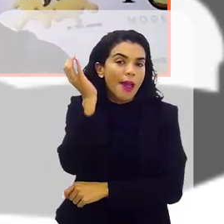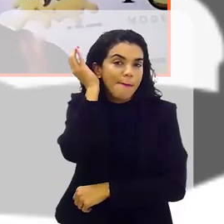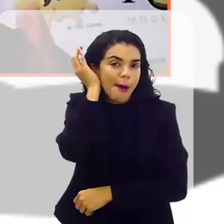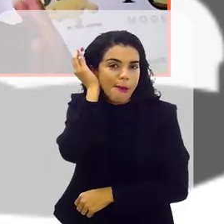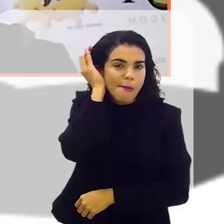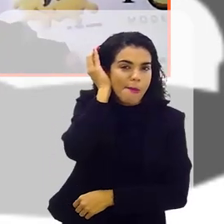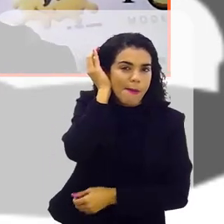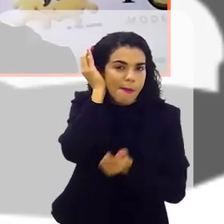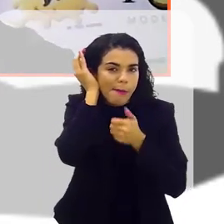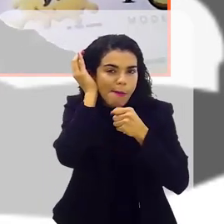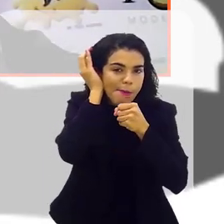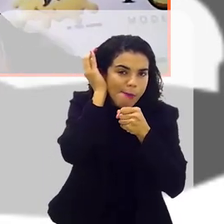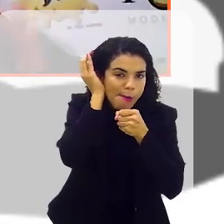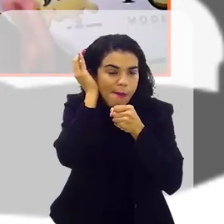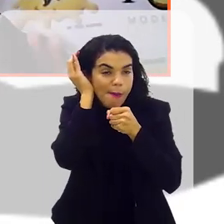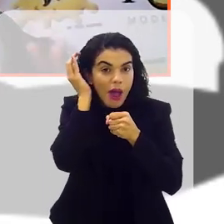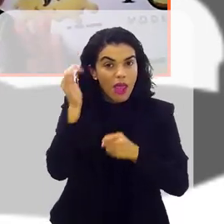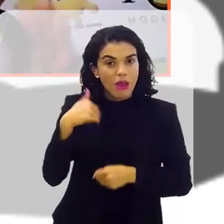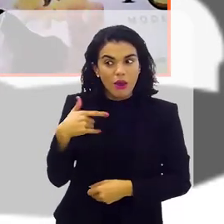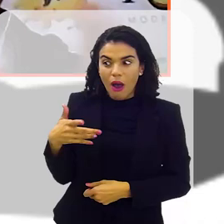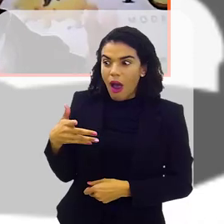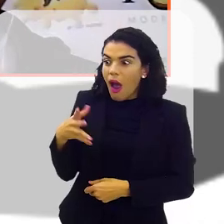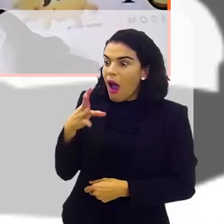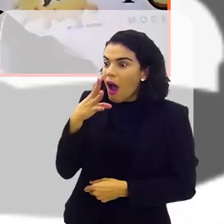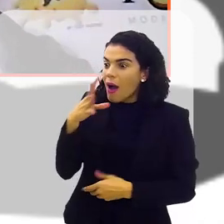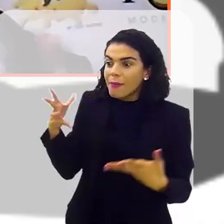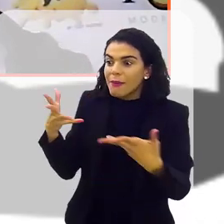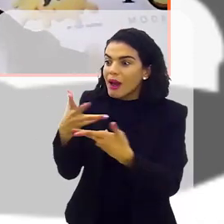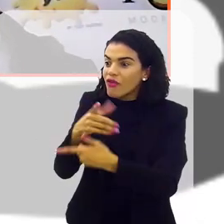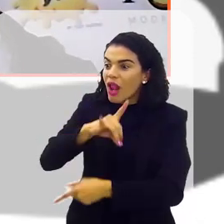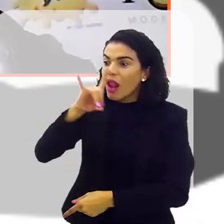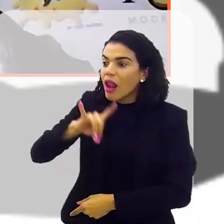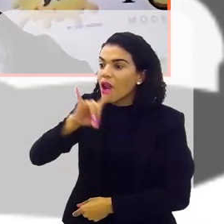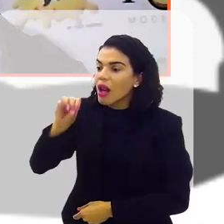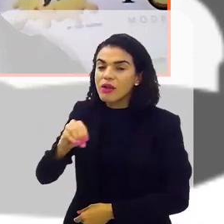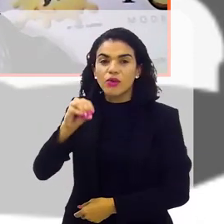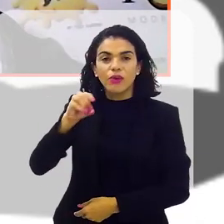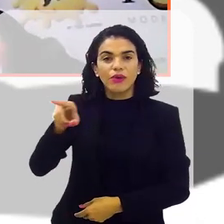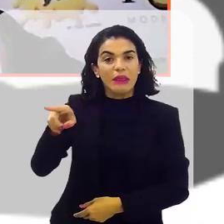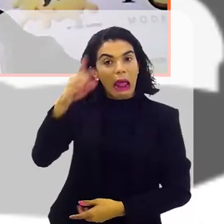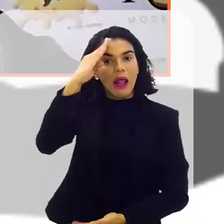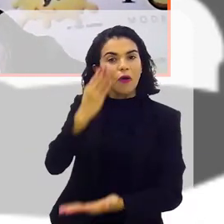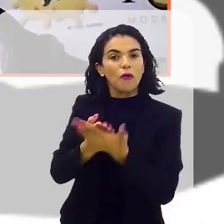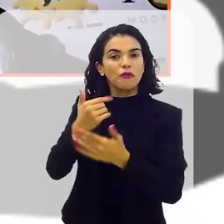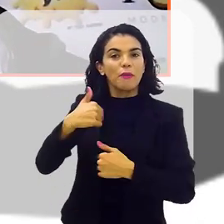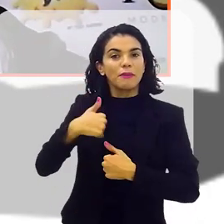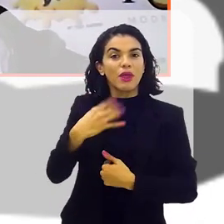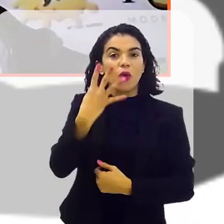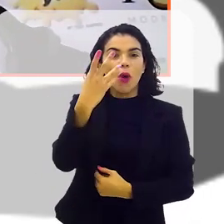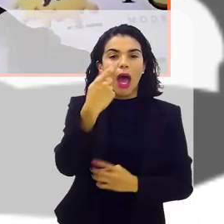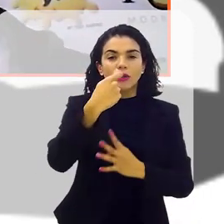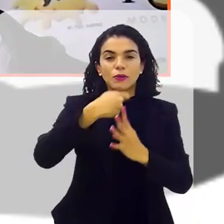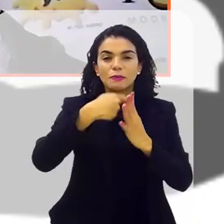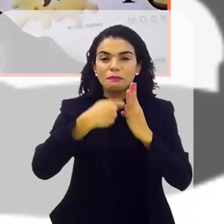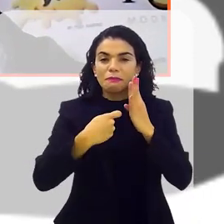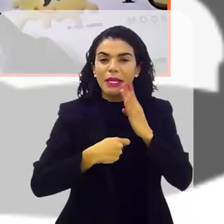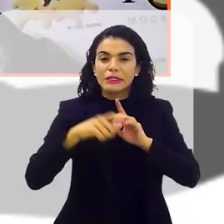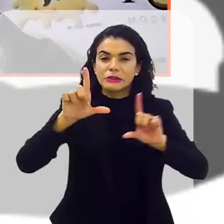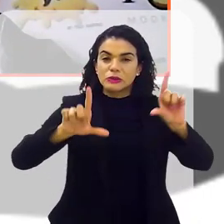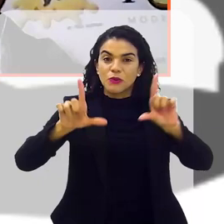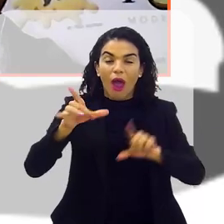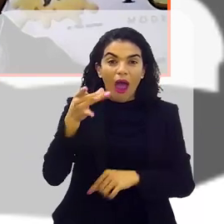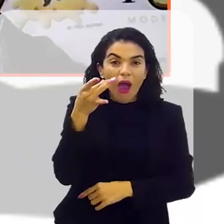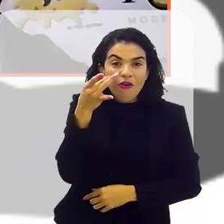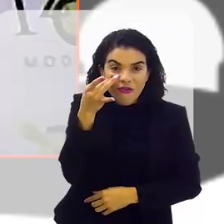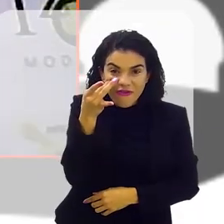achava Fantástico eu achava maravilhoso estava lindo e você confiou a mim quatro meses do seu